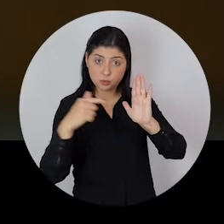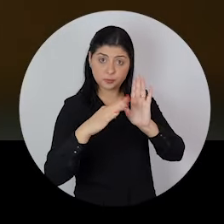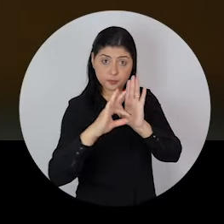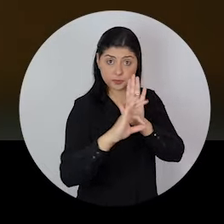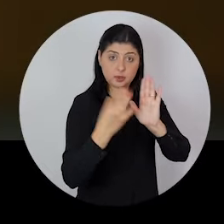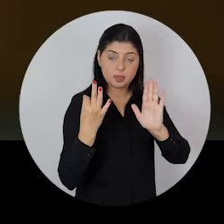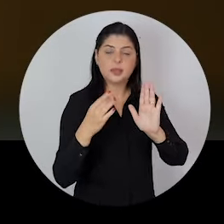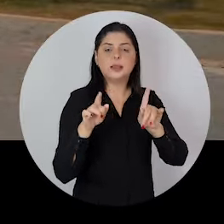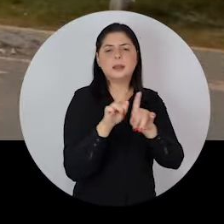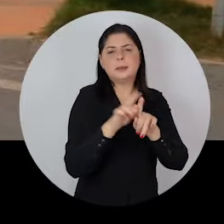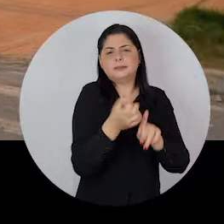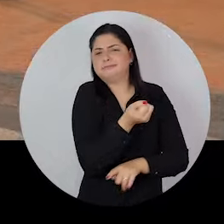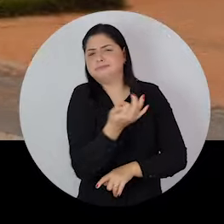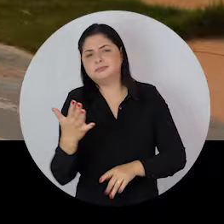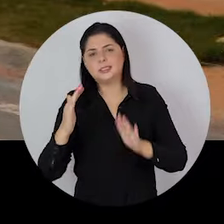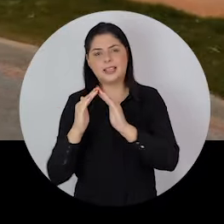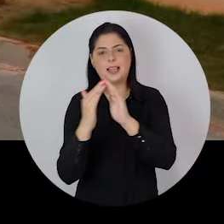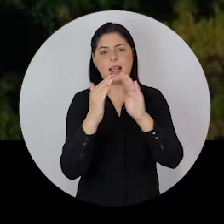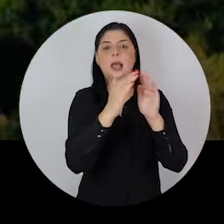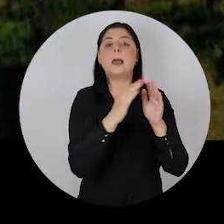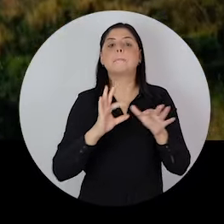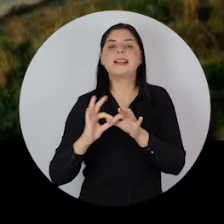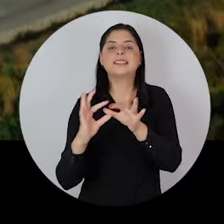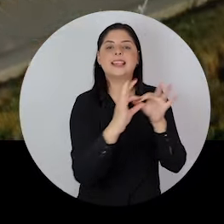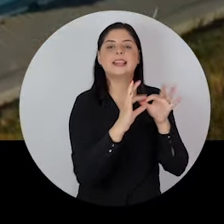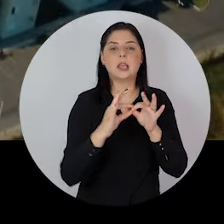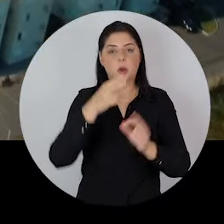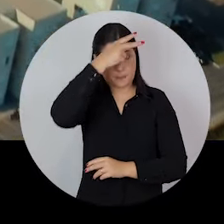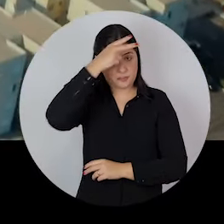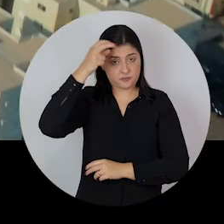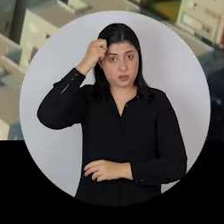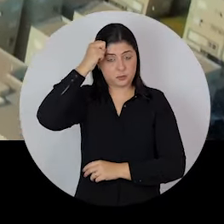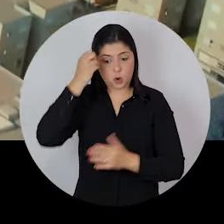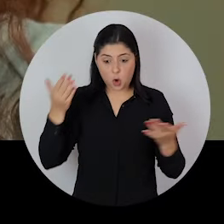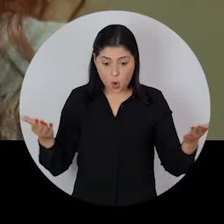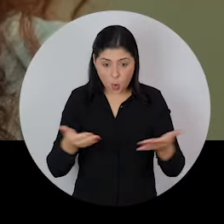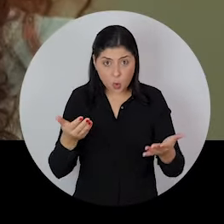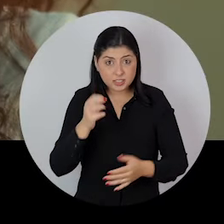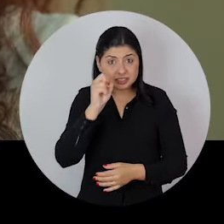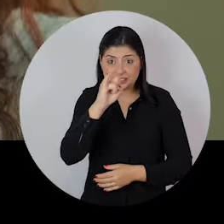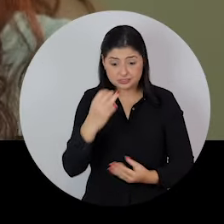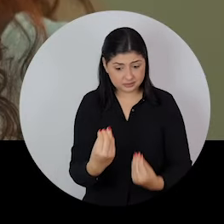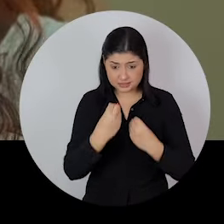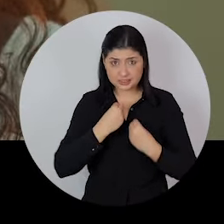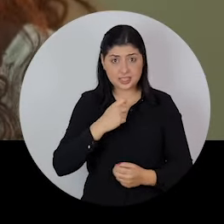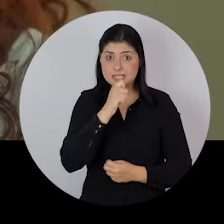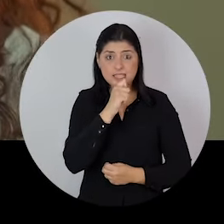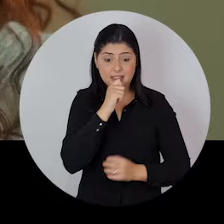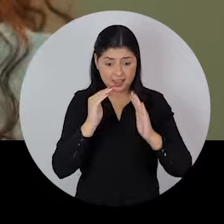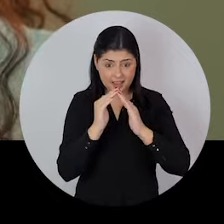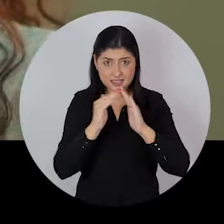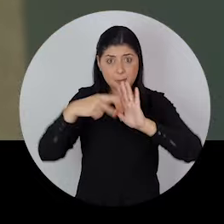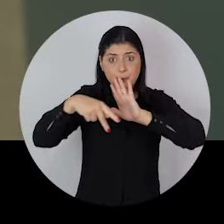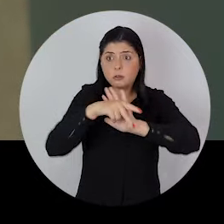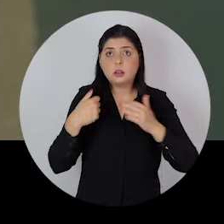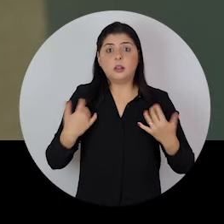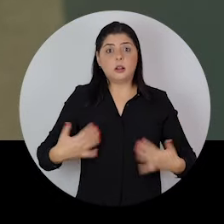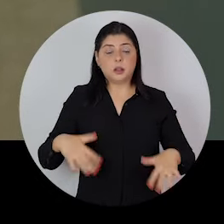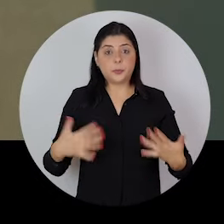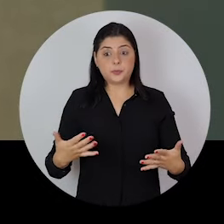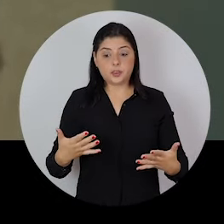e milhares de casas construídas em parceria com as prefeituras hoje em dia eu nem sei onde eu estaria se eu não tivesse a minha casa própria